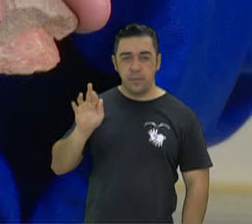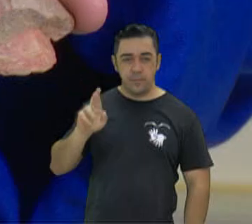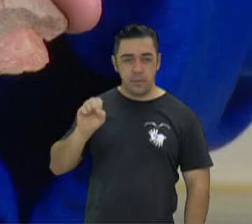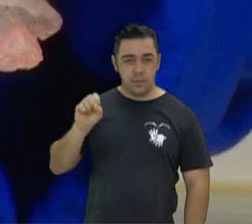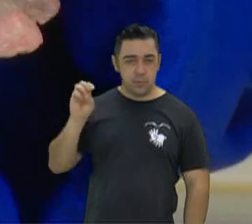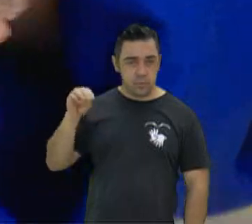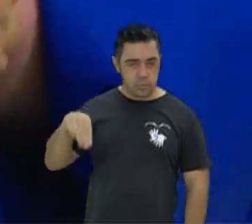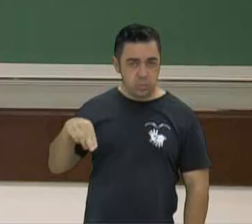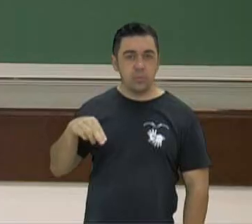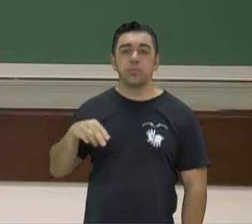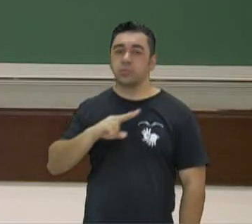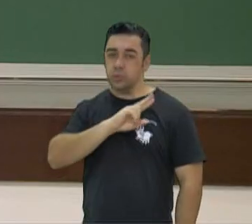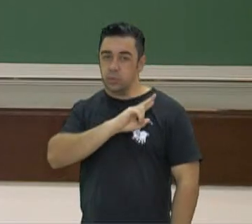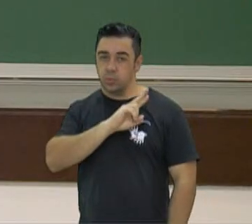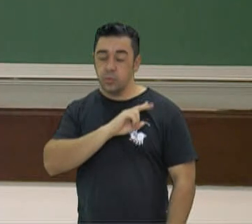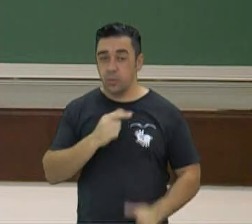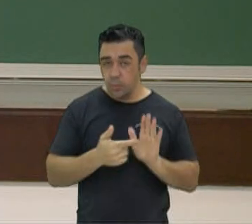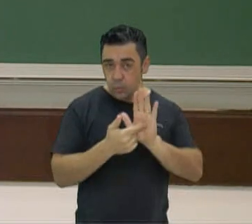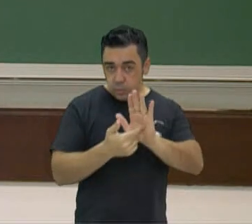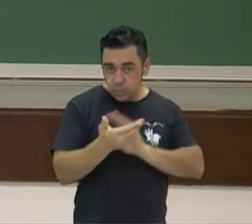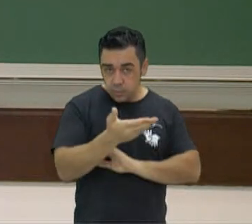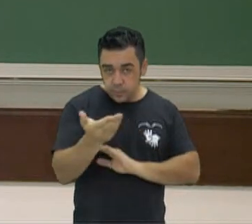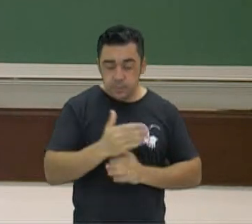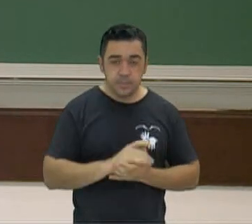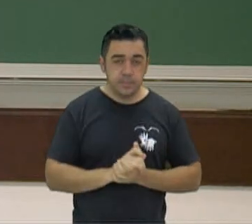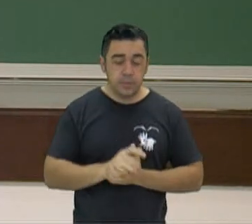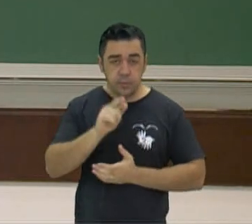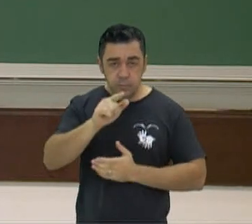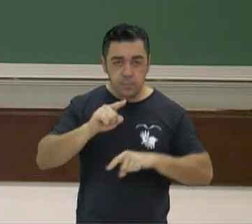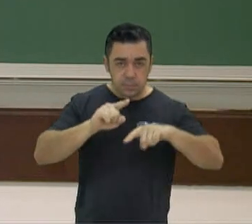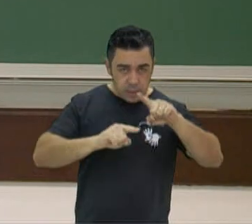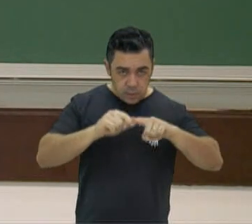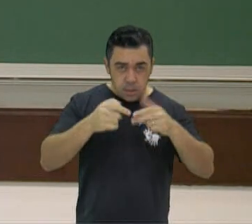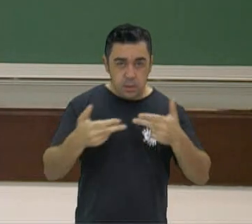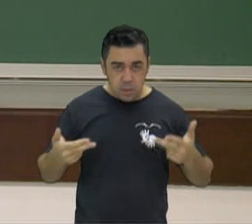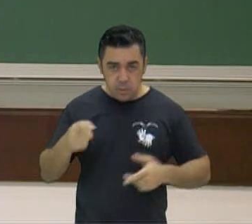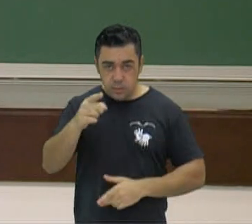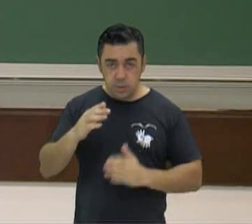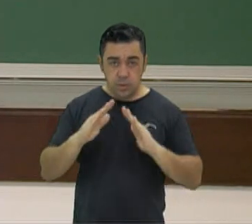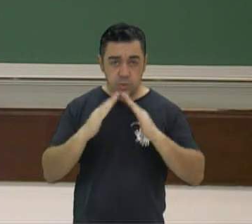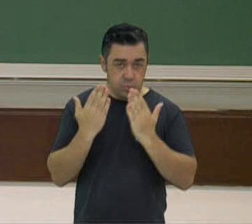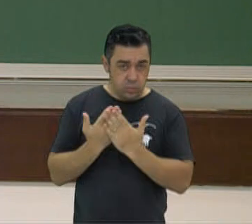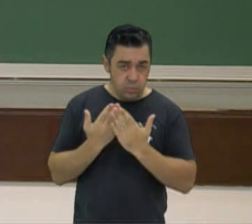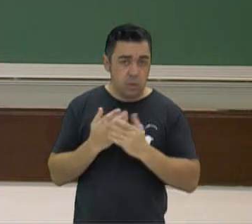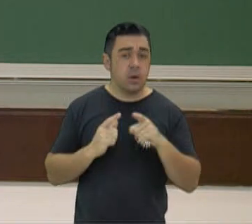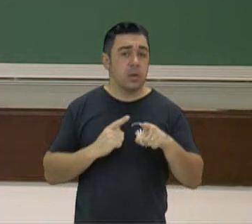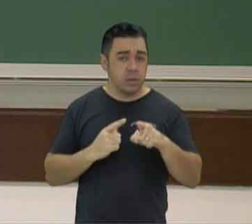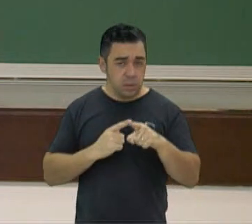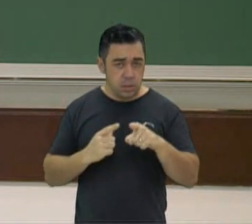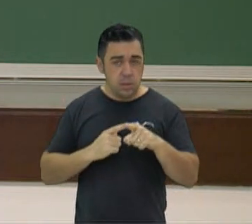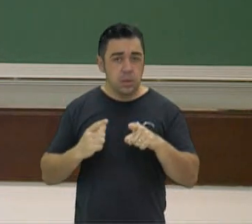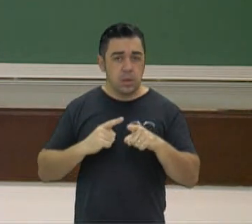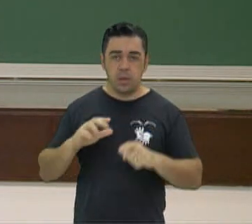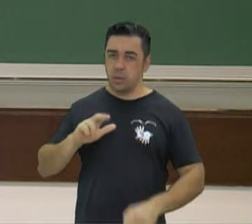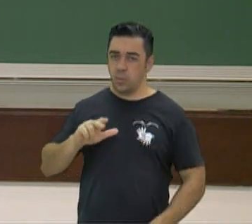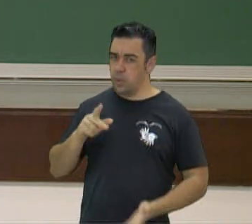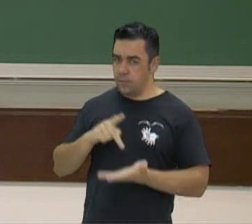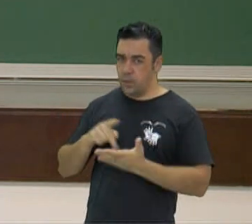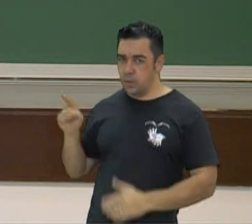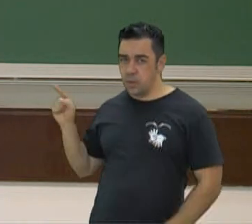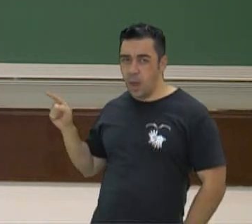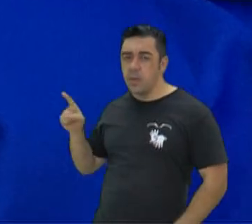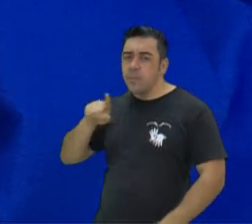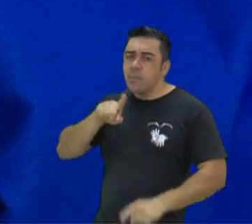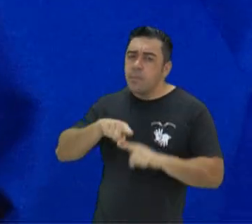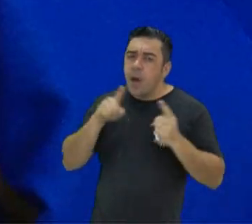vocês darem uma olhadinha. E no material de escola de vocês, que talvez vocês já tenham visto, aqui não é um fóssil de verdade, mas